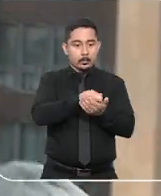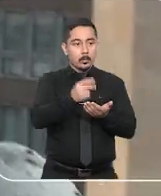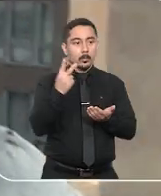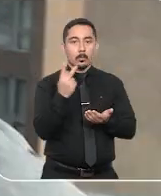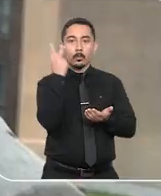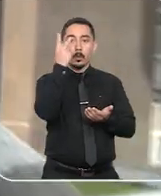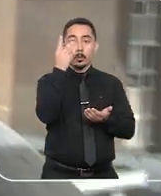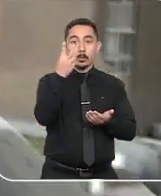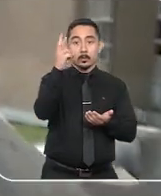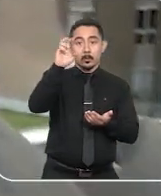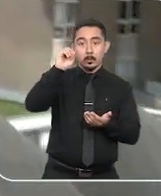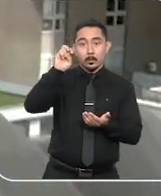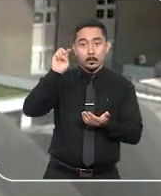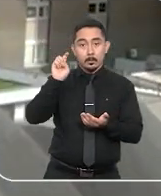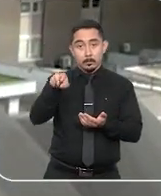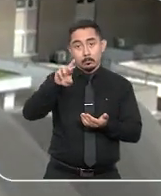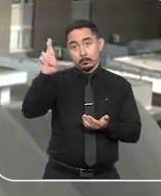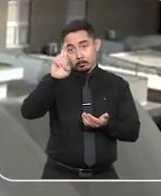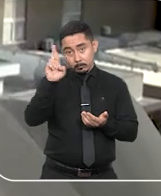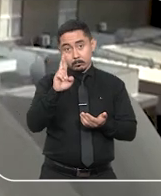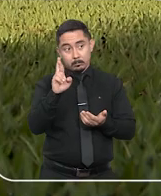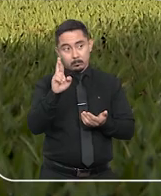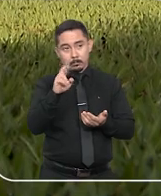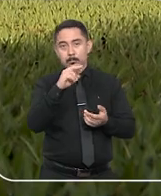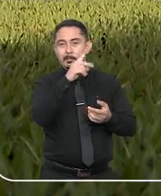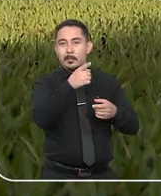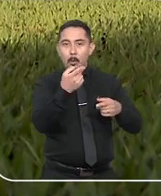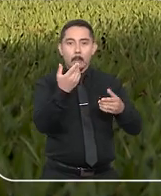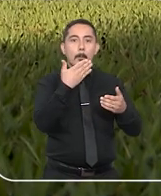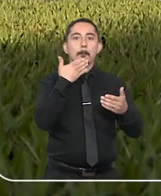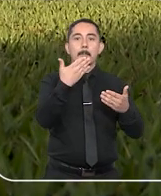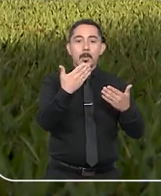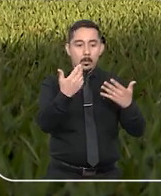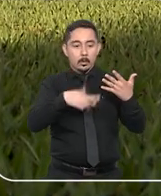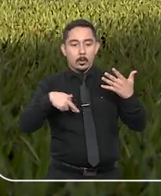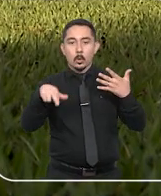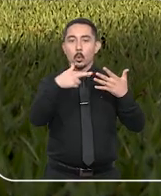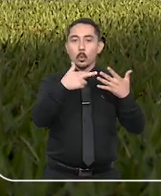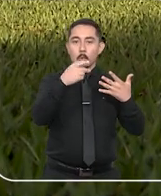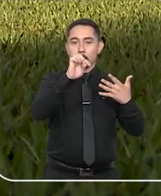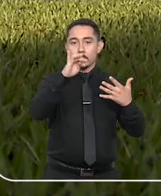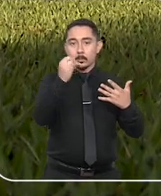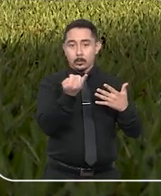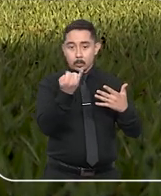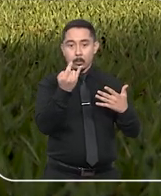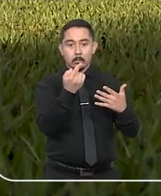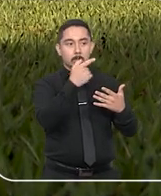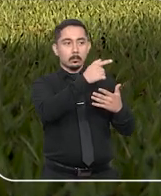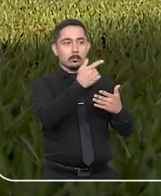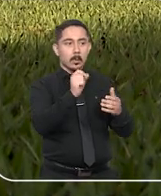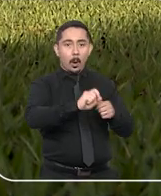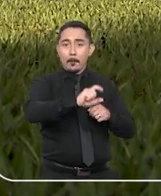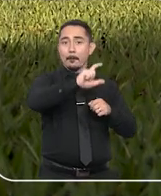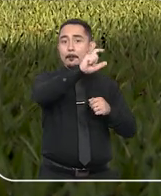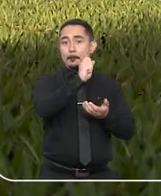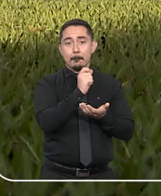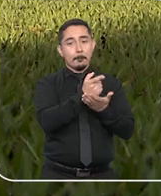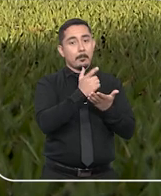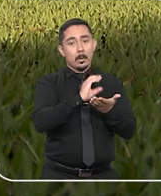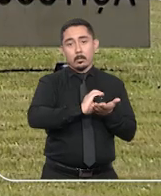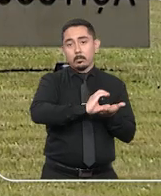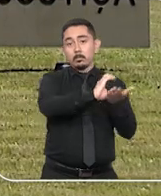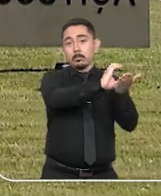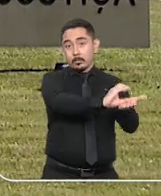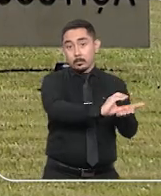por danos morais para R$ 50 mil. Recorreram ao STJ tanto o espólio, para pedir o aumento das